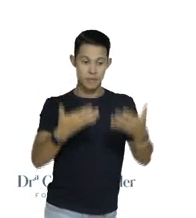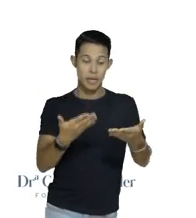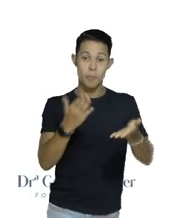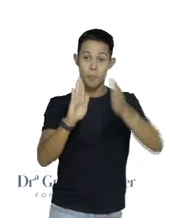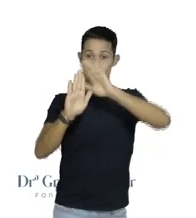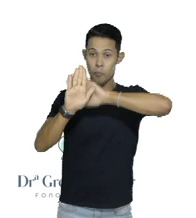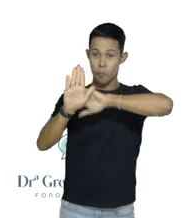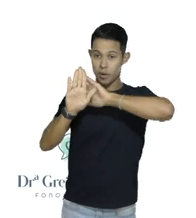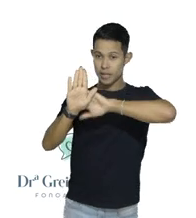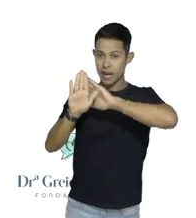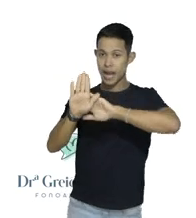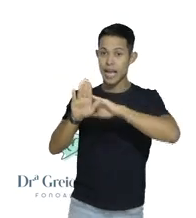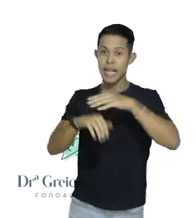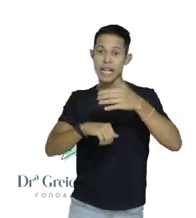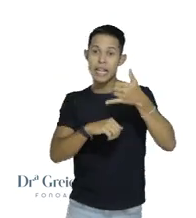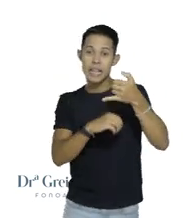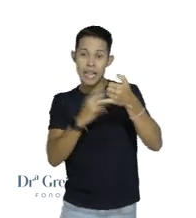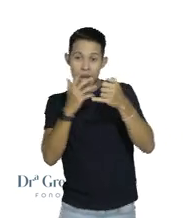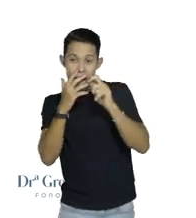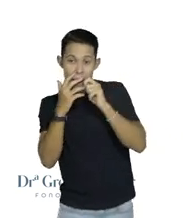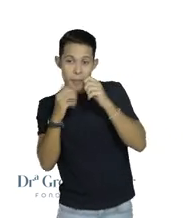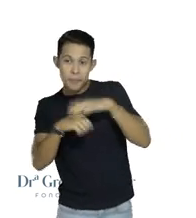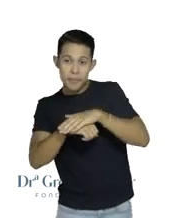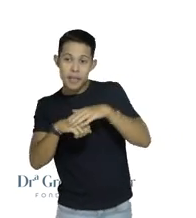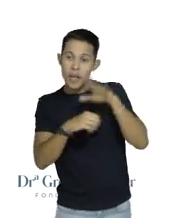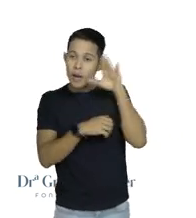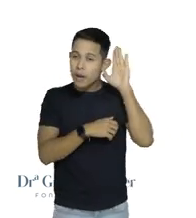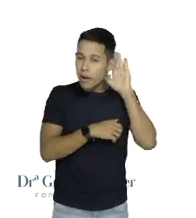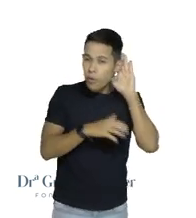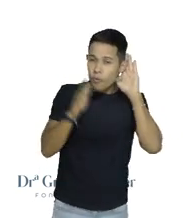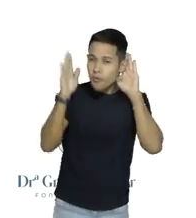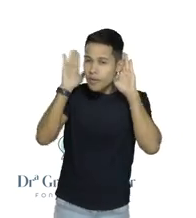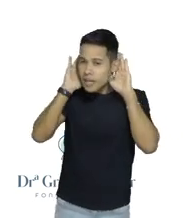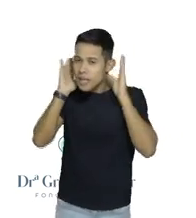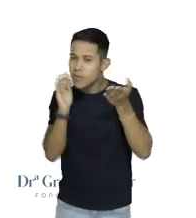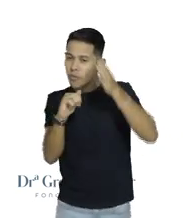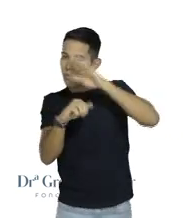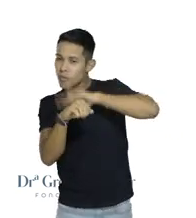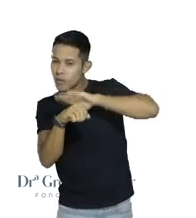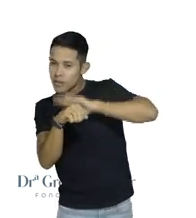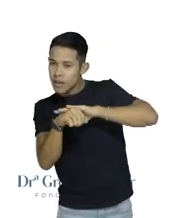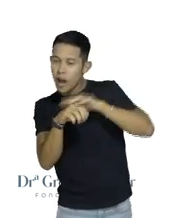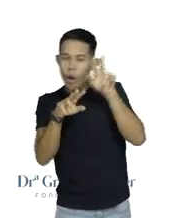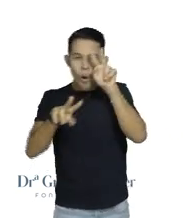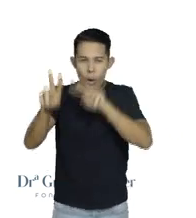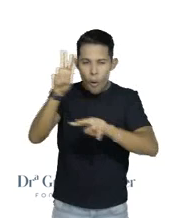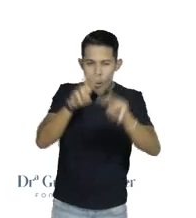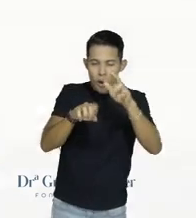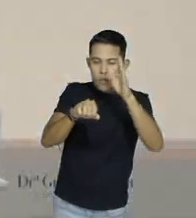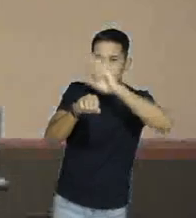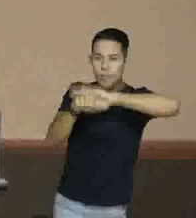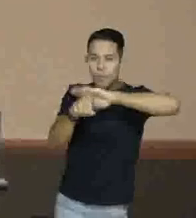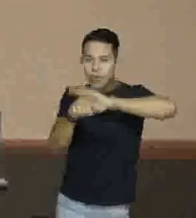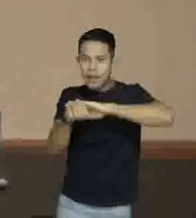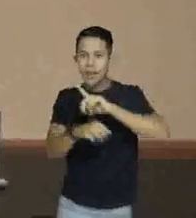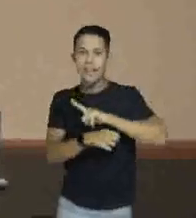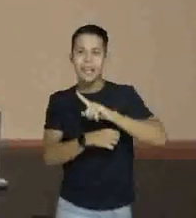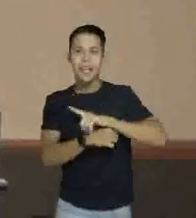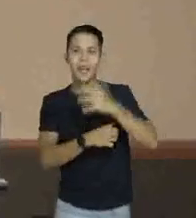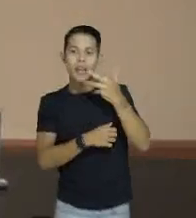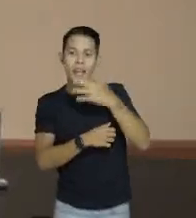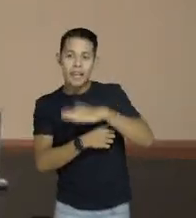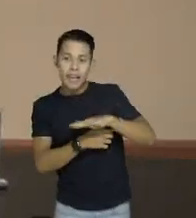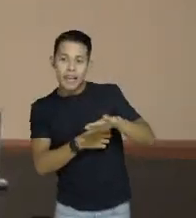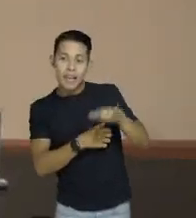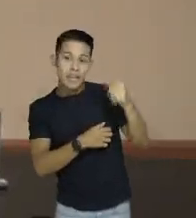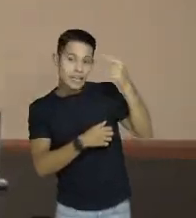que olham, dos ouvidos que escutam, há uma criança que pensa. Há um adulto